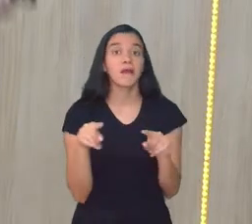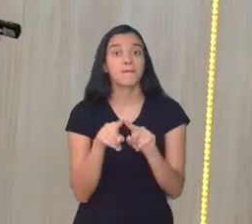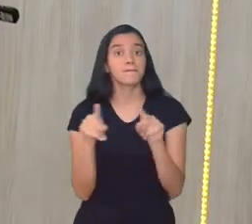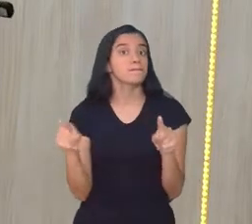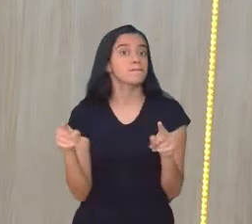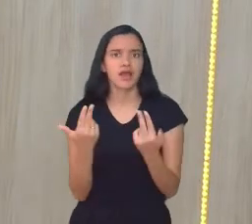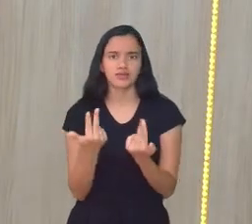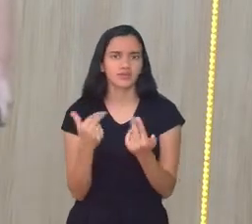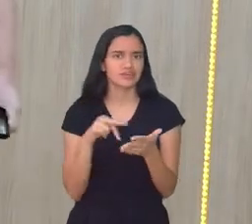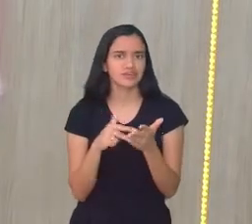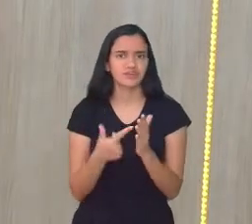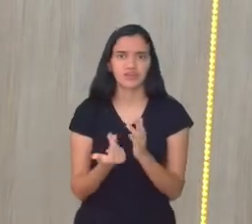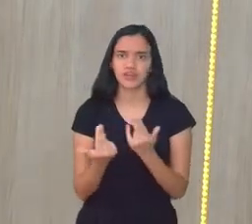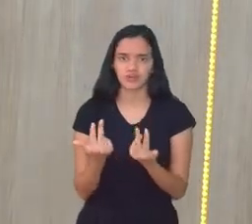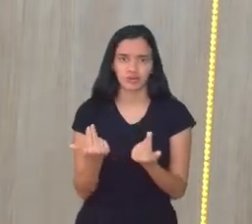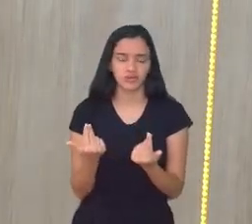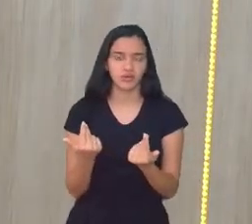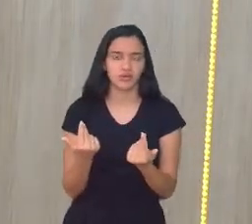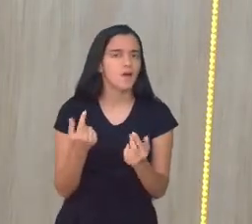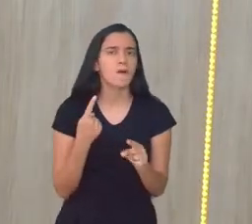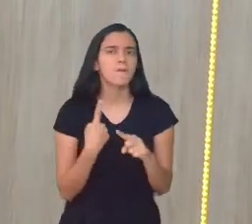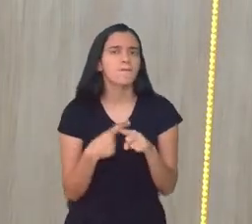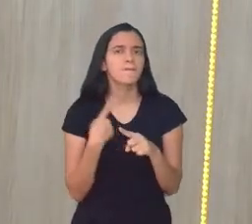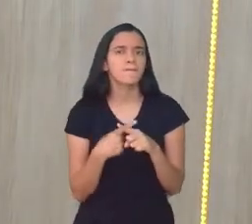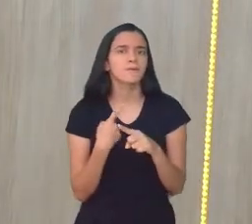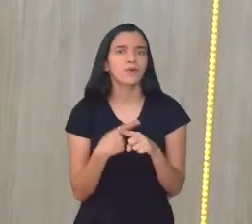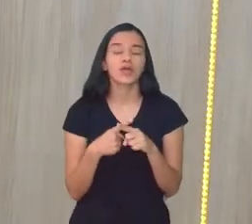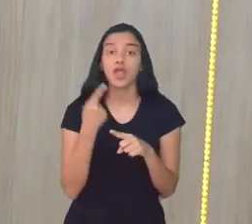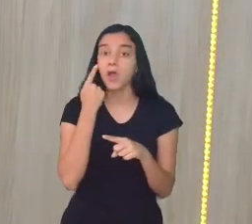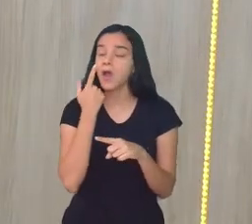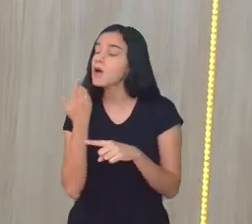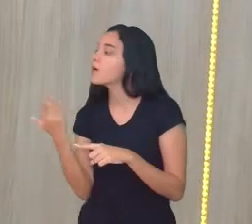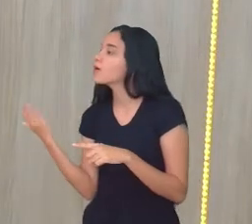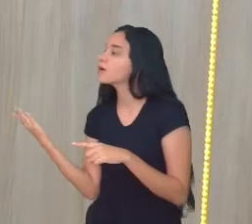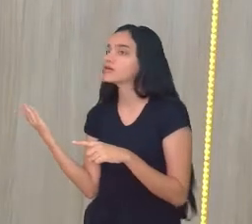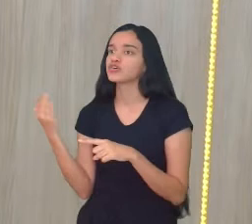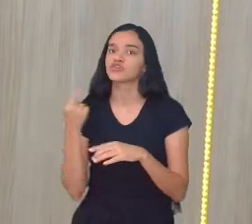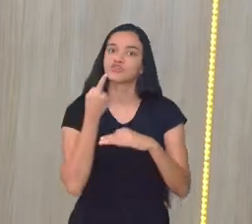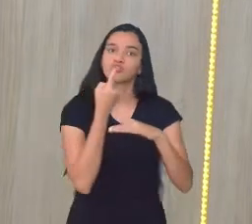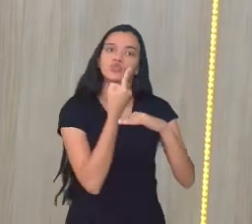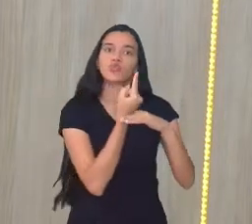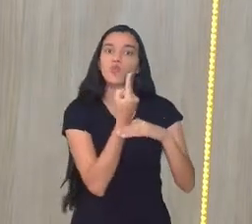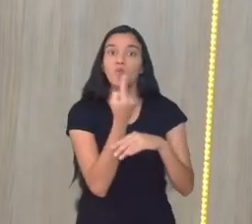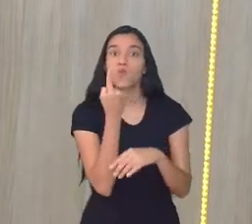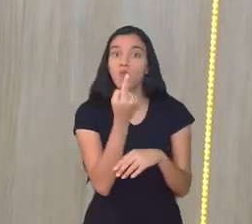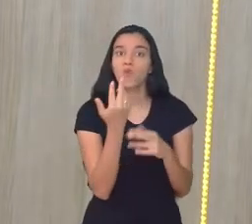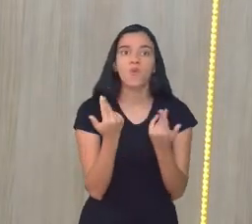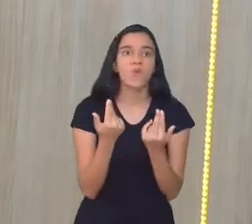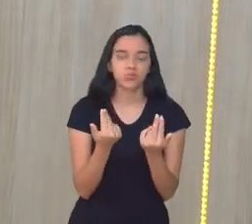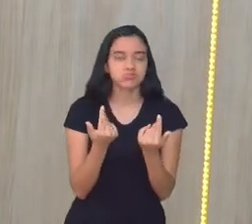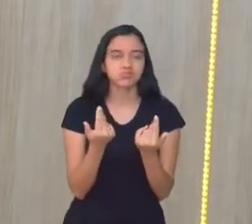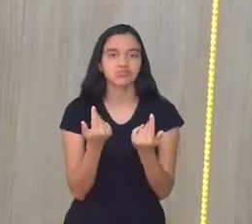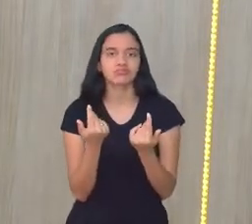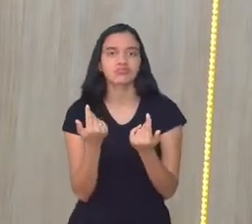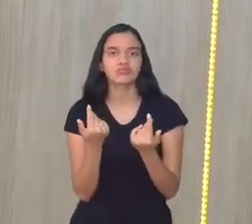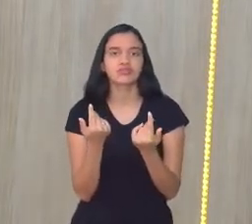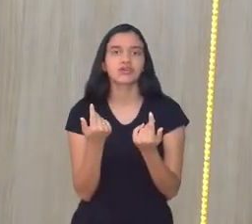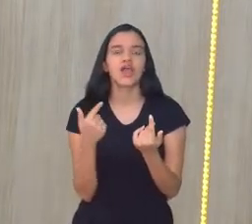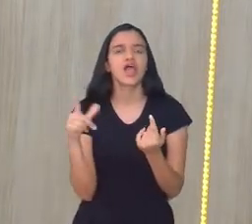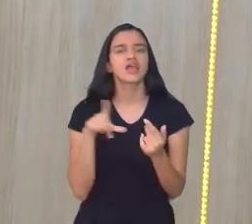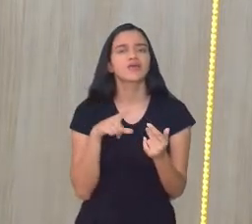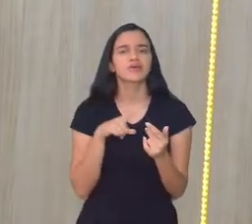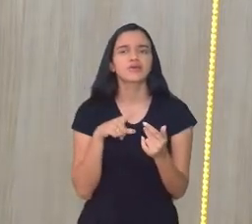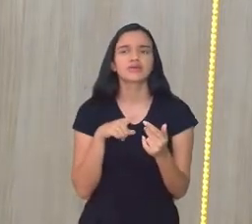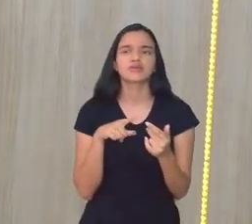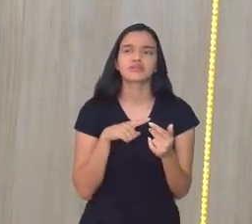o mesmo significado. Por que é o mesmo significado? Olha aqui o igual dizendo que é a mesma coisa. O que eu tenho